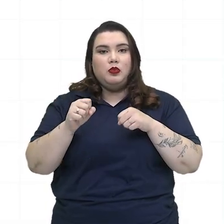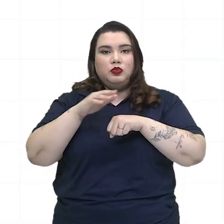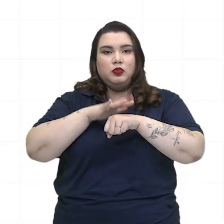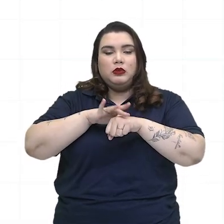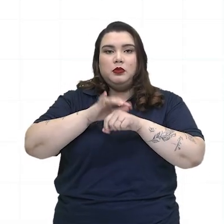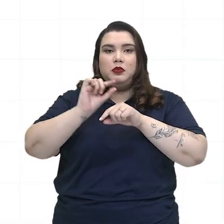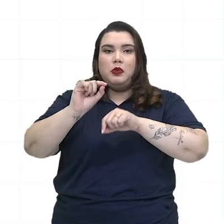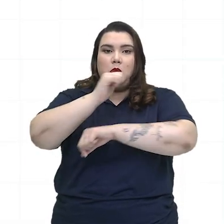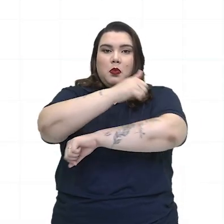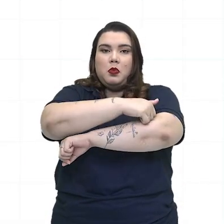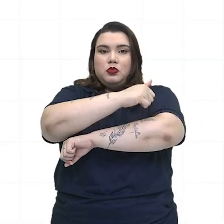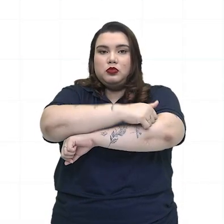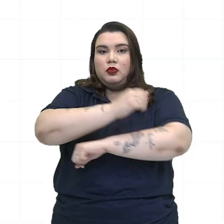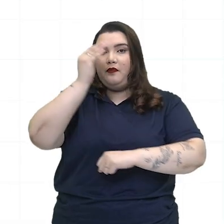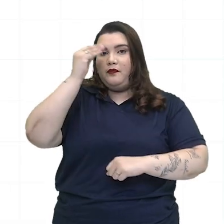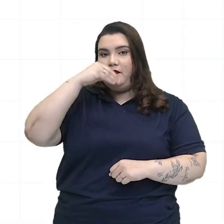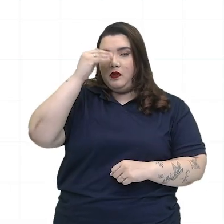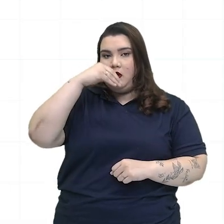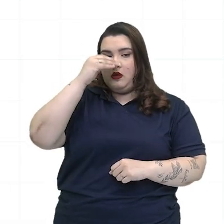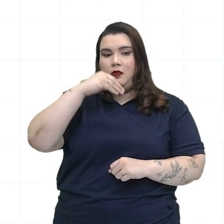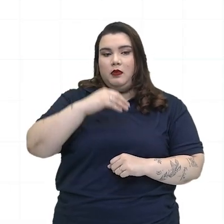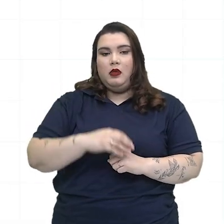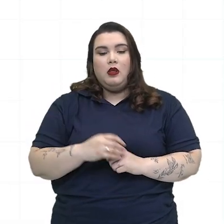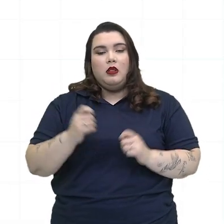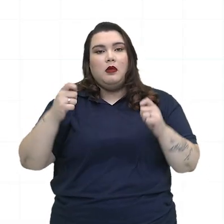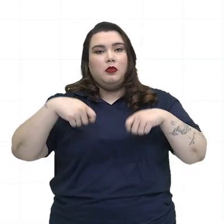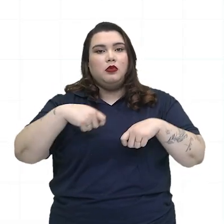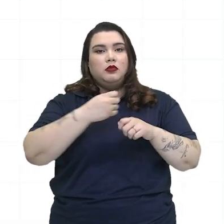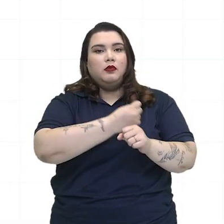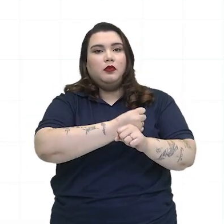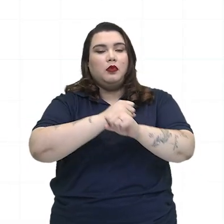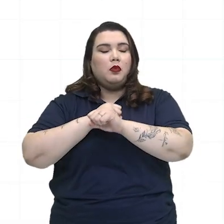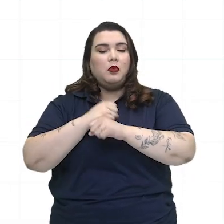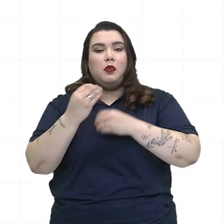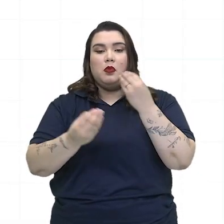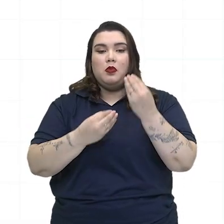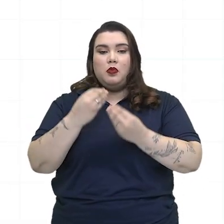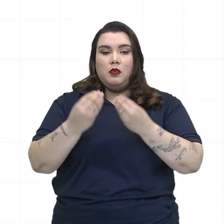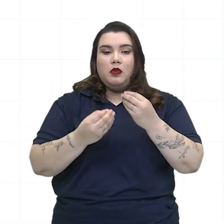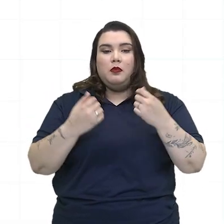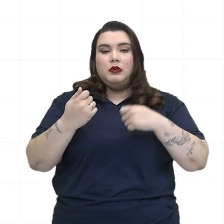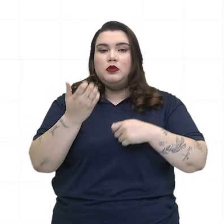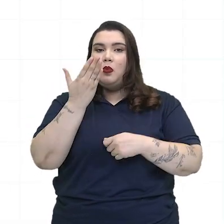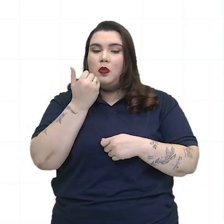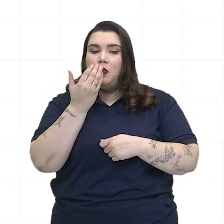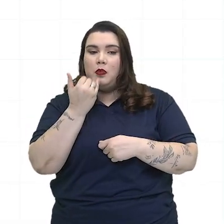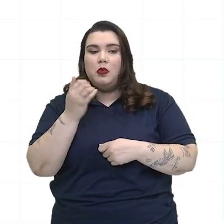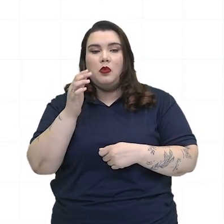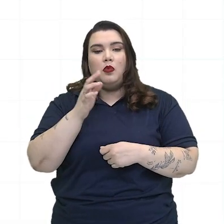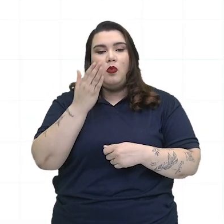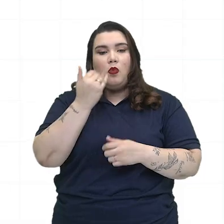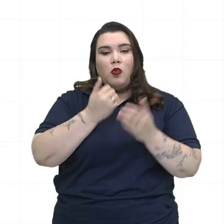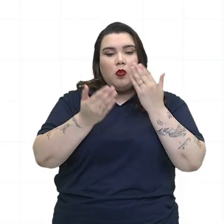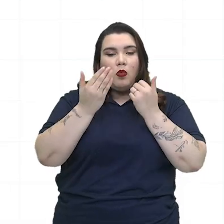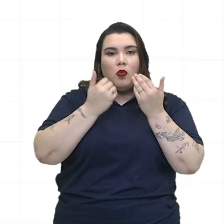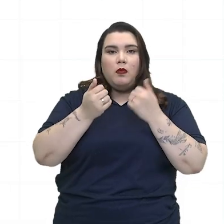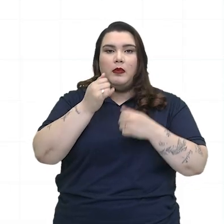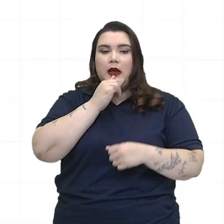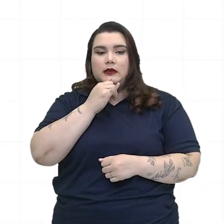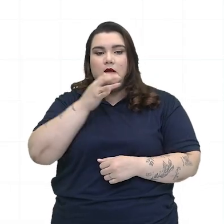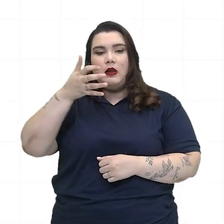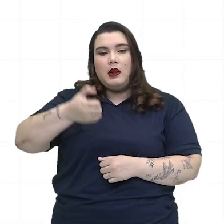osteoporose. Nós temos uma forma de prevenir, é claro, né? Uma dieta rica em cálcio, como por exemplo